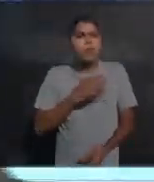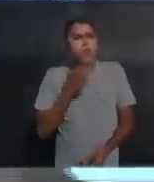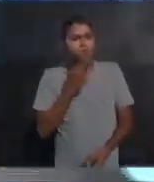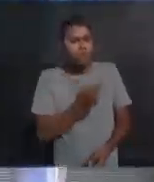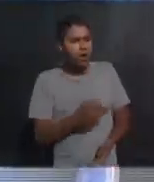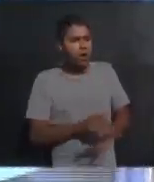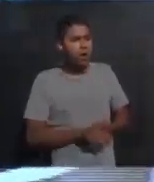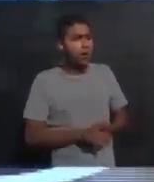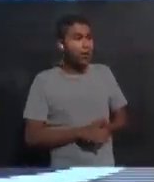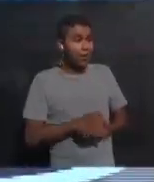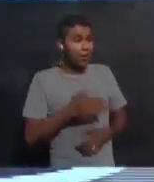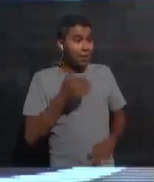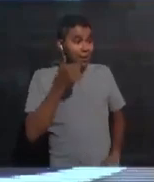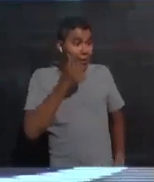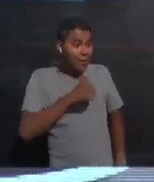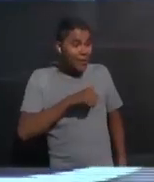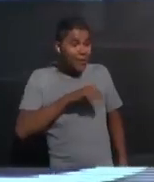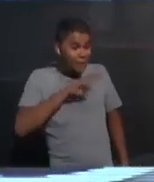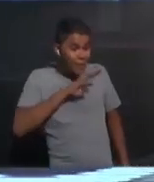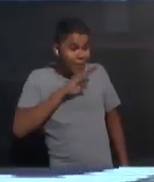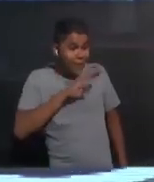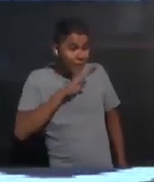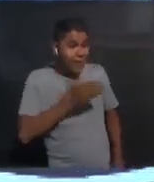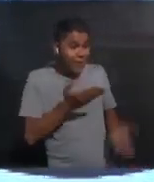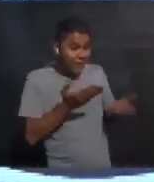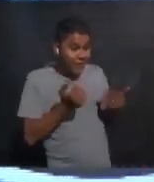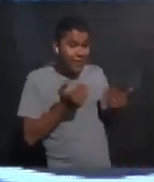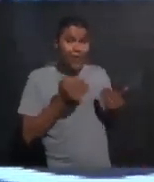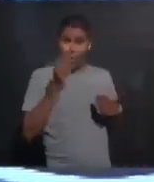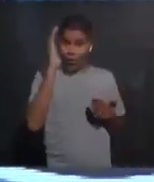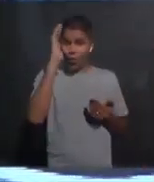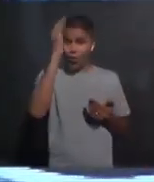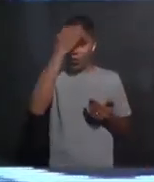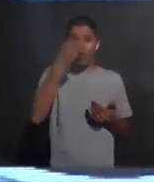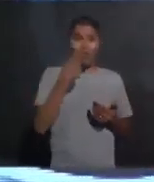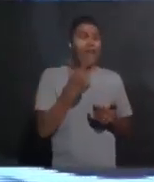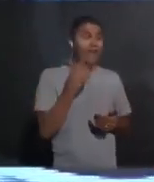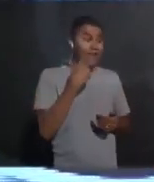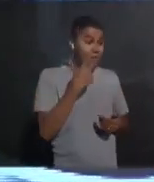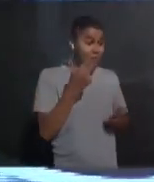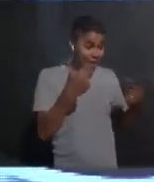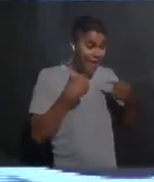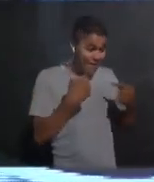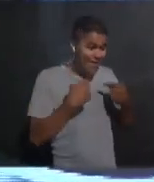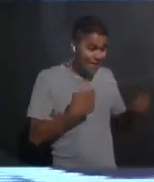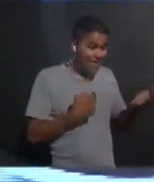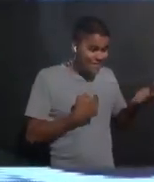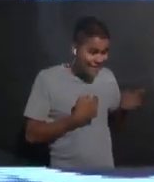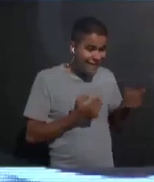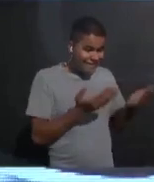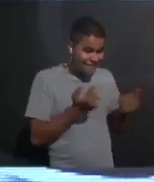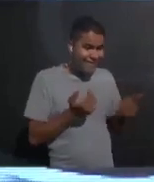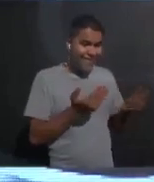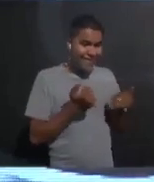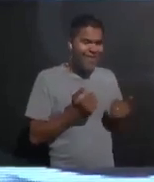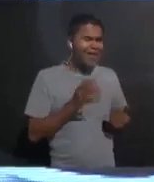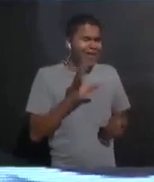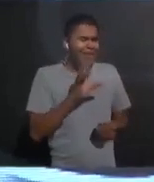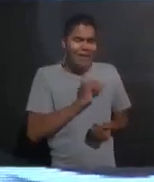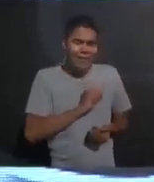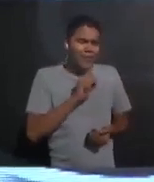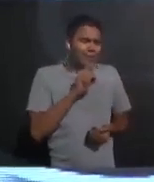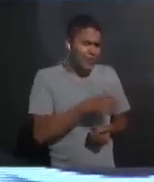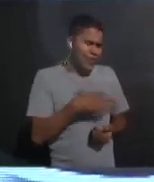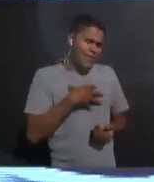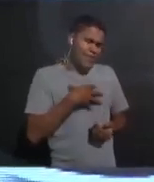assim mamãe tá aqui vênus se falava papai tá aqui vem pode vir logo você